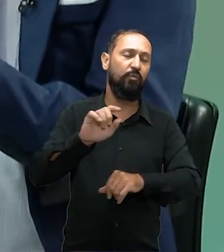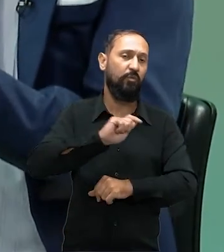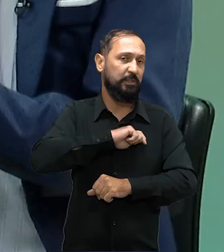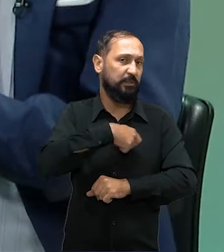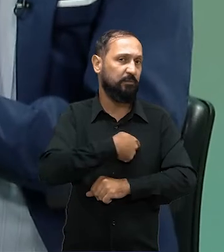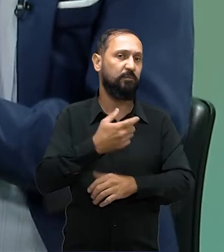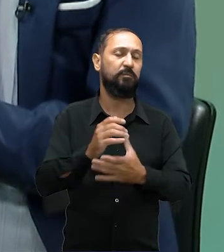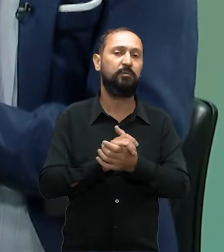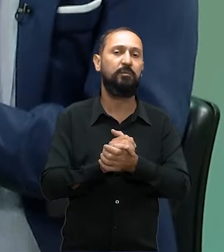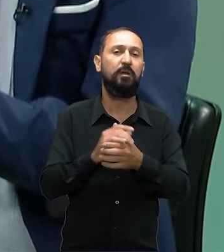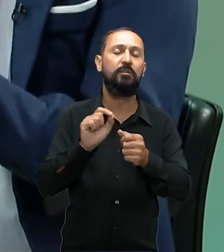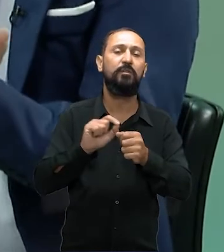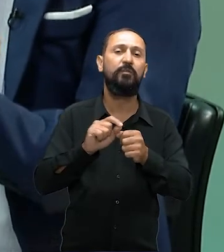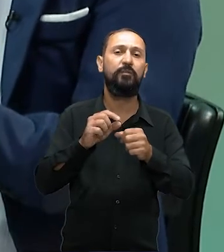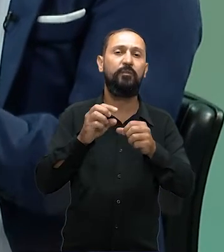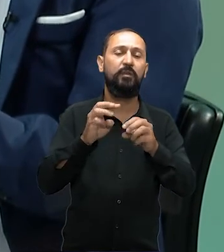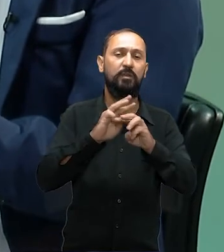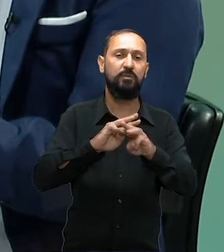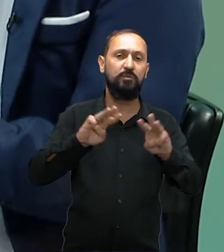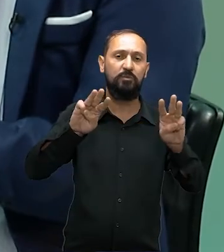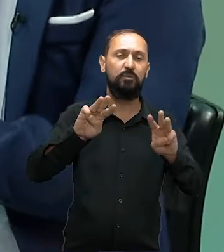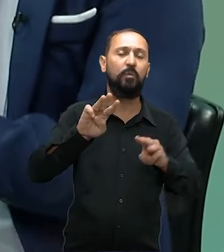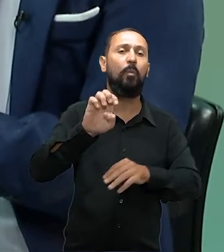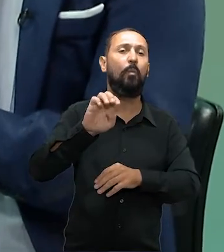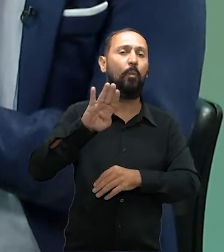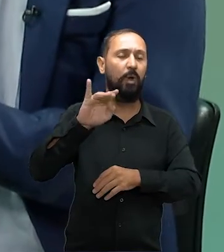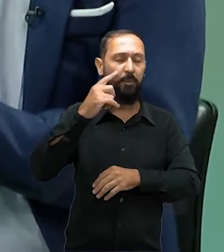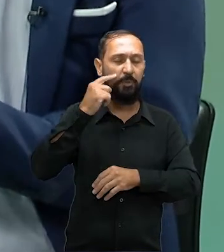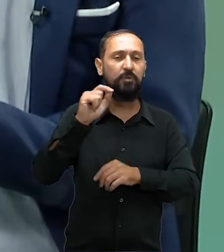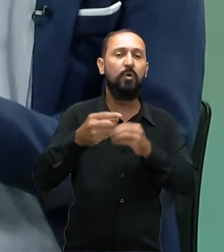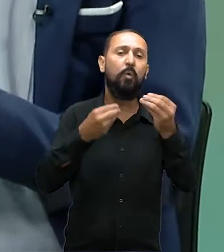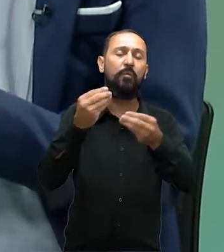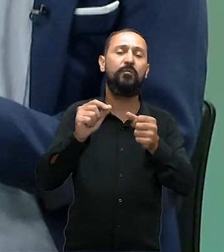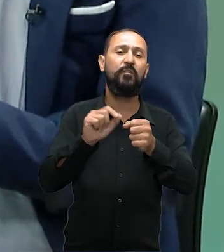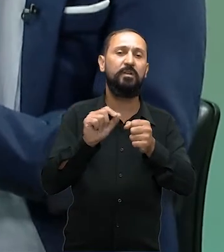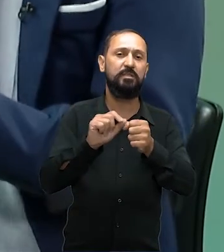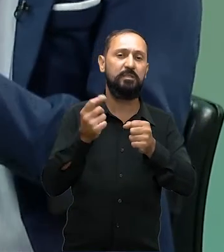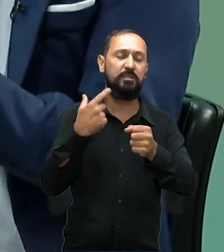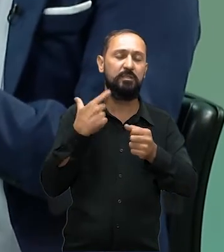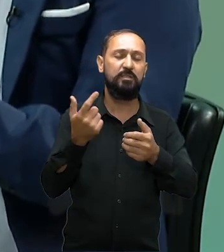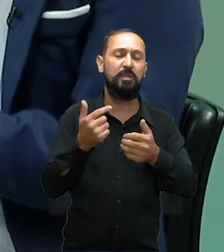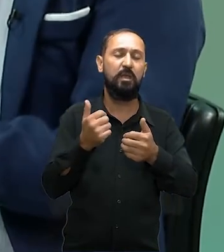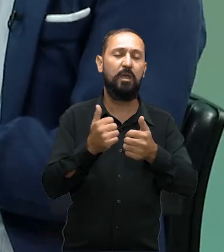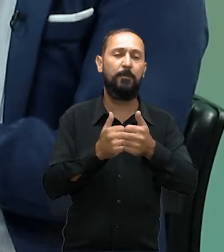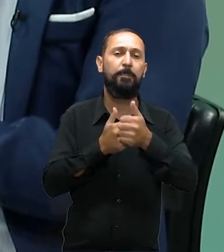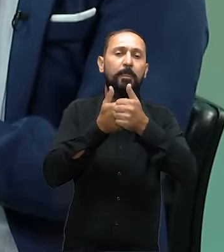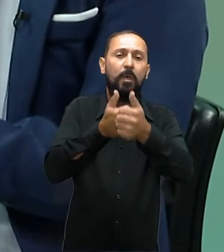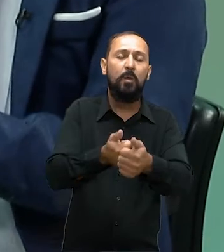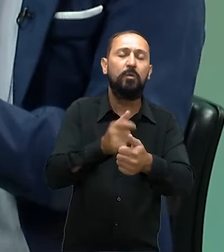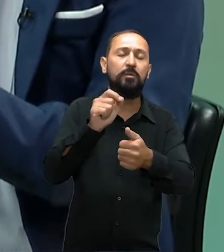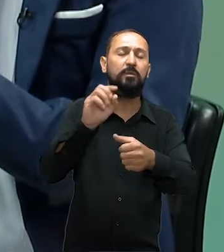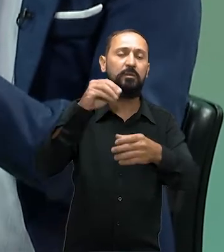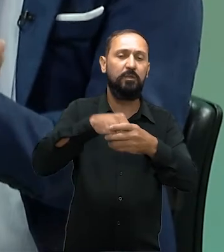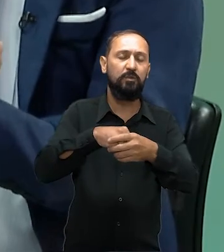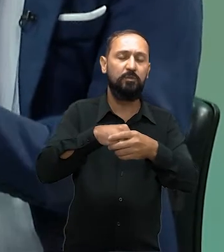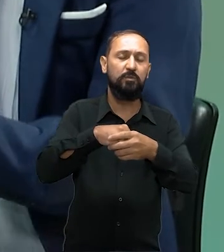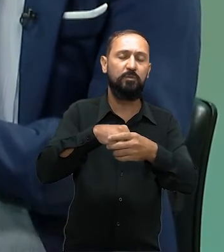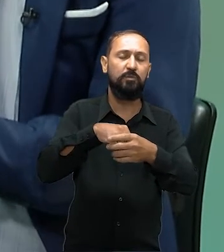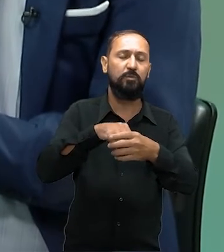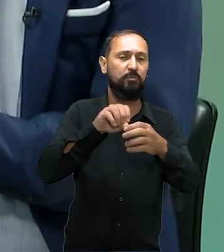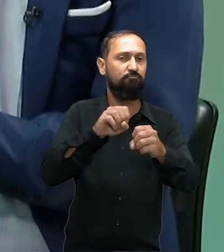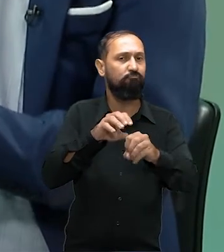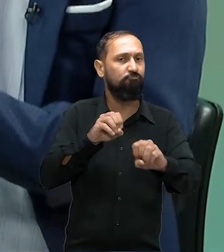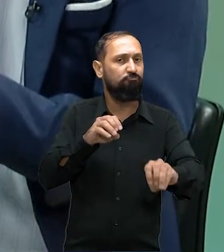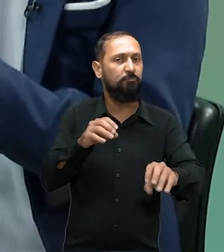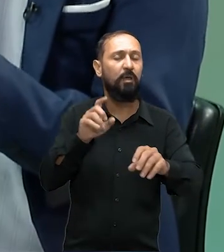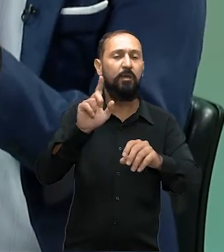Nós fizemos um webinário agora há pouco tempo sobre tutoria no sistema EAD.